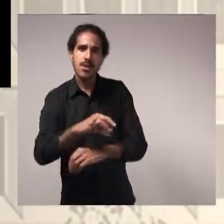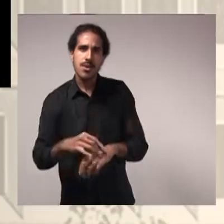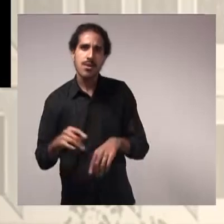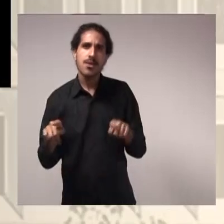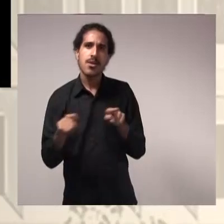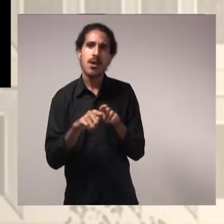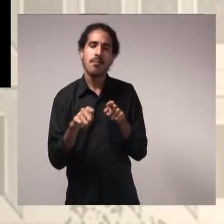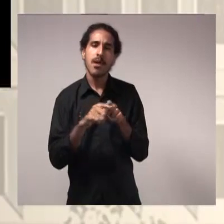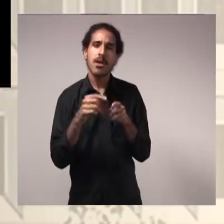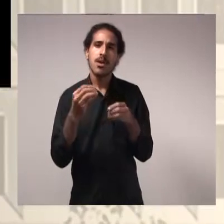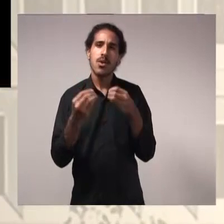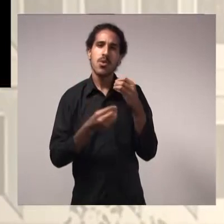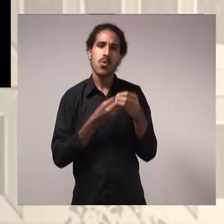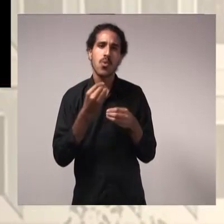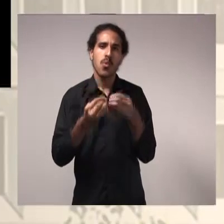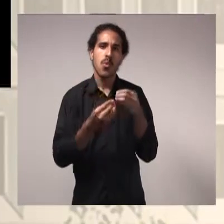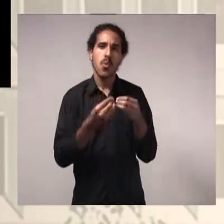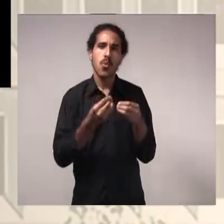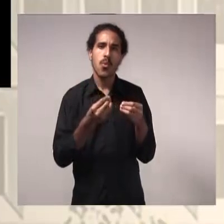um projeto muito grande.